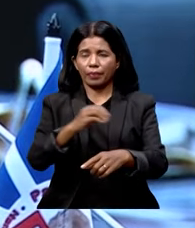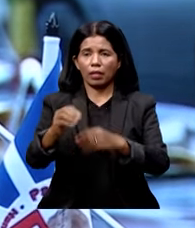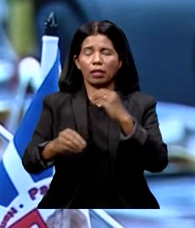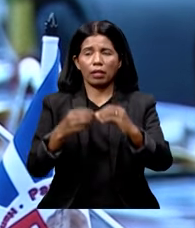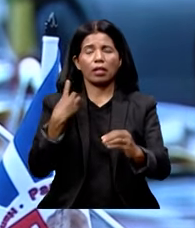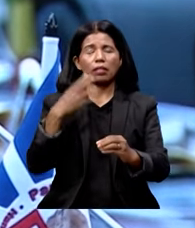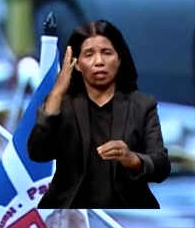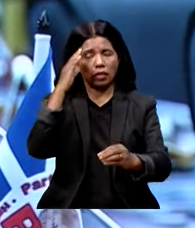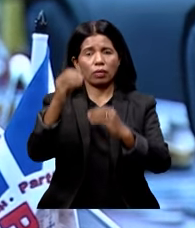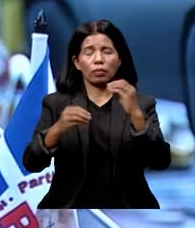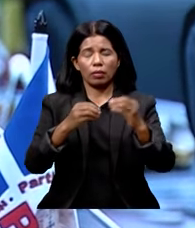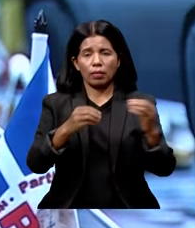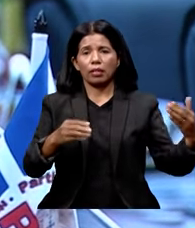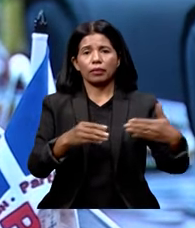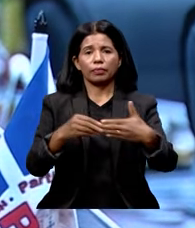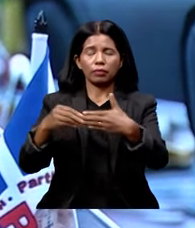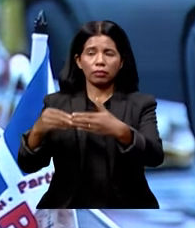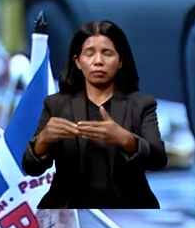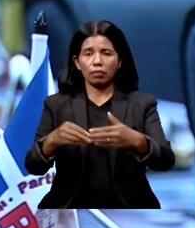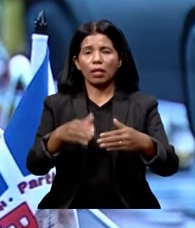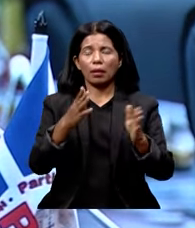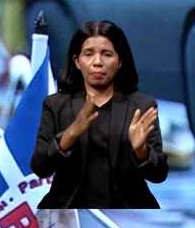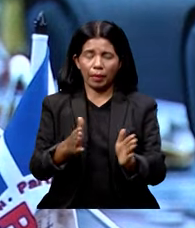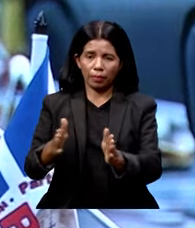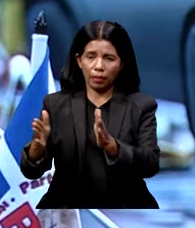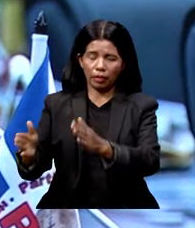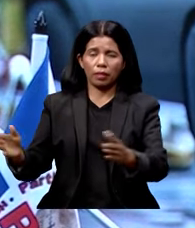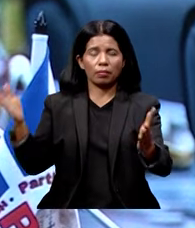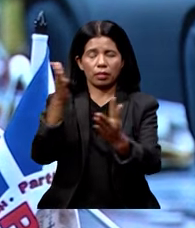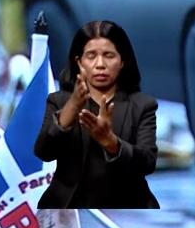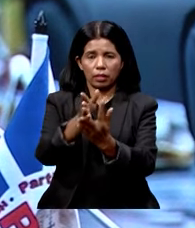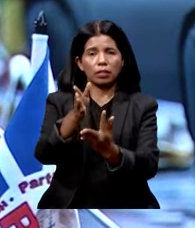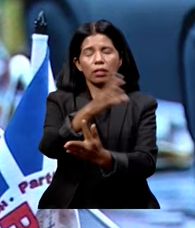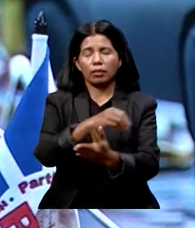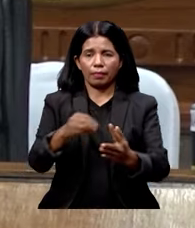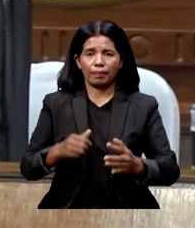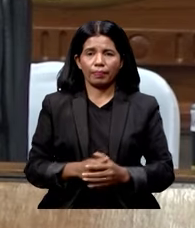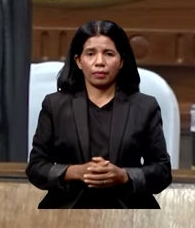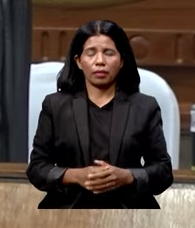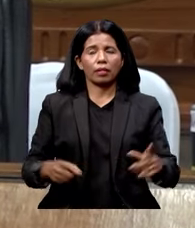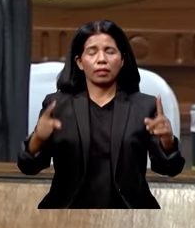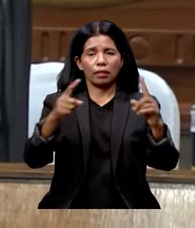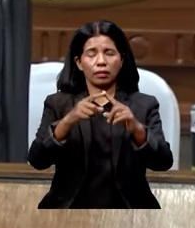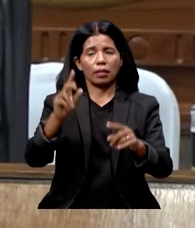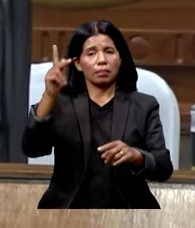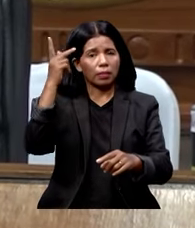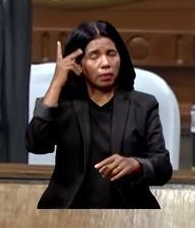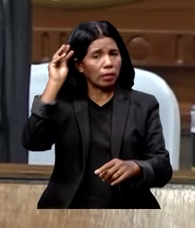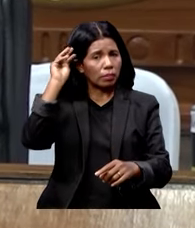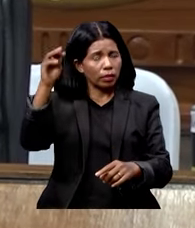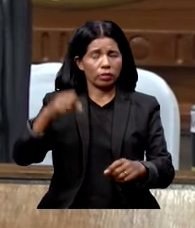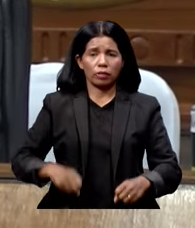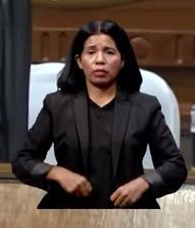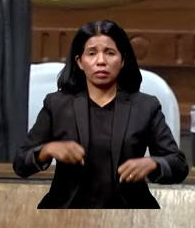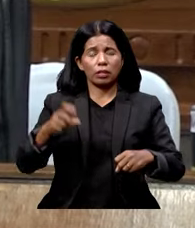ira não encontra forma de preparação para a descentralização na Duny. A tamba preocupação né, primeiro-ministro, que era Alessandro Guzmão,